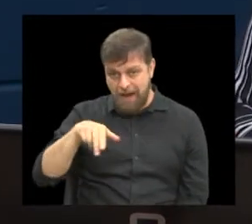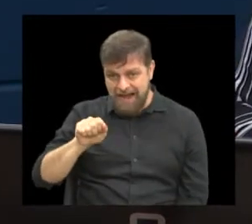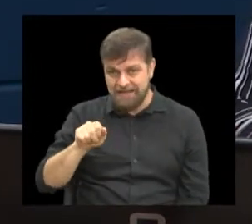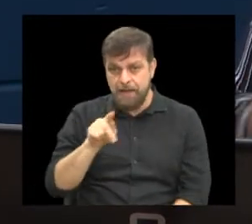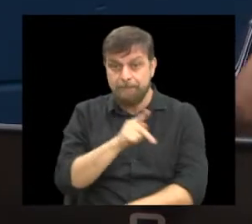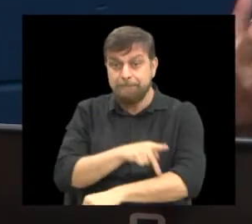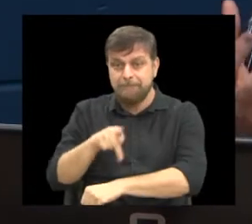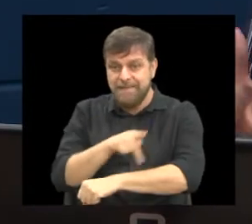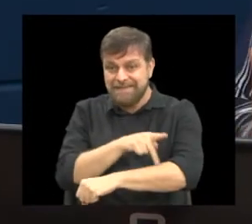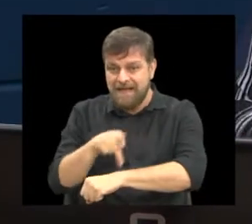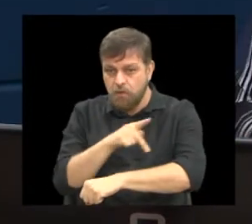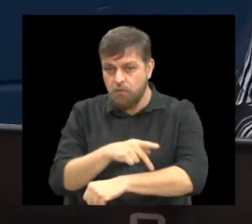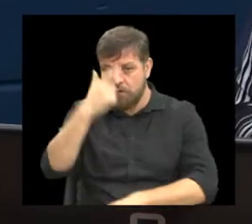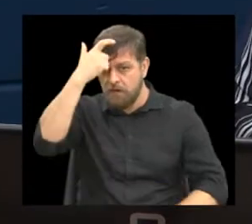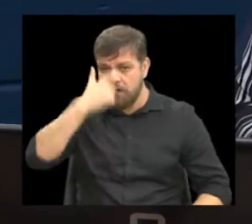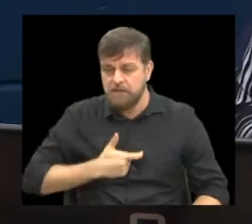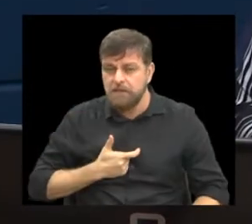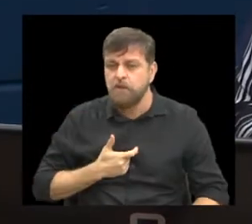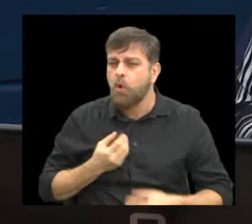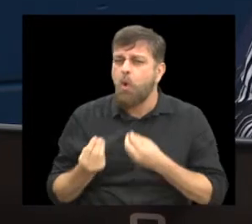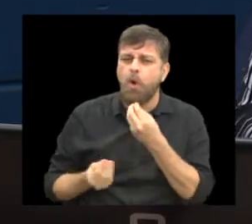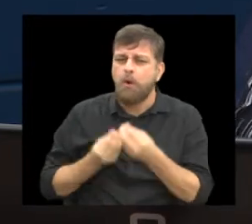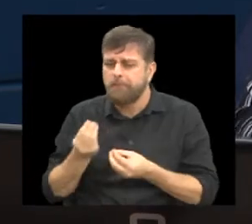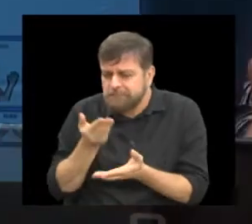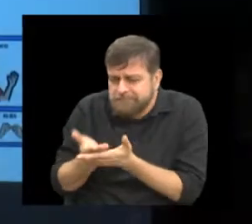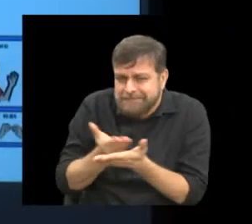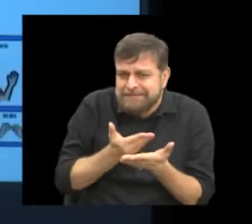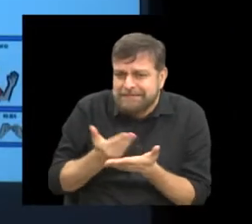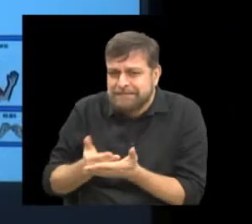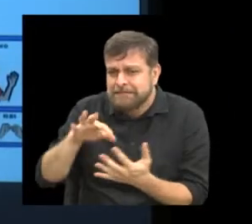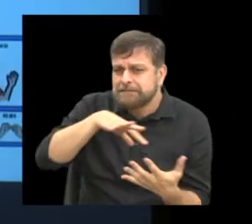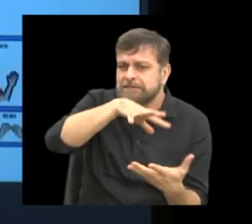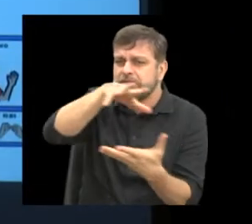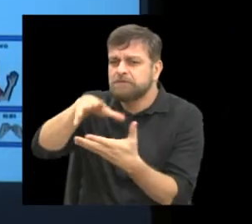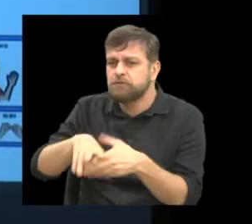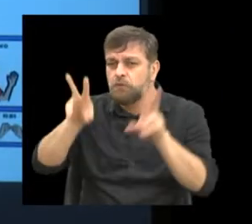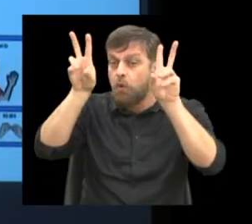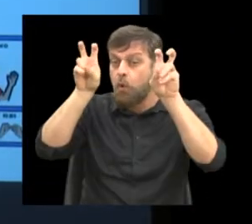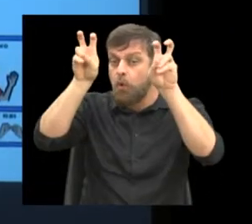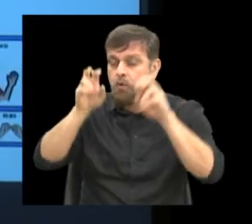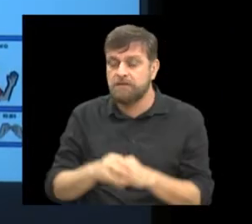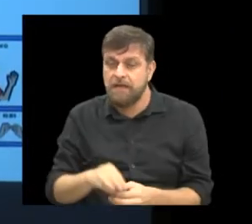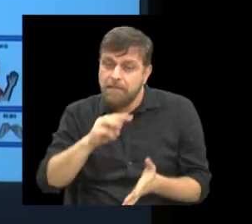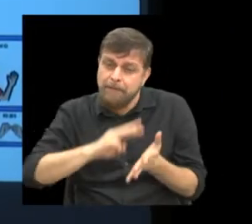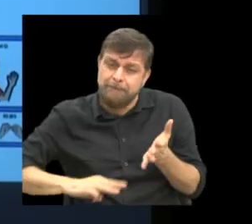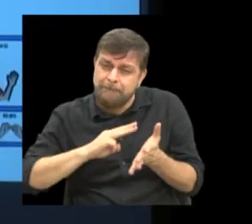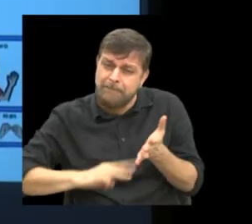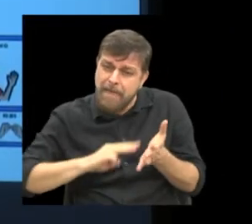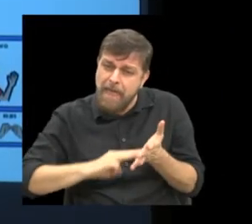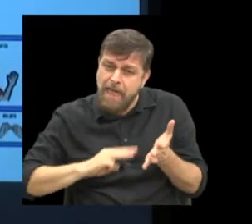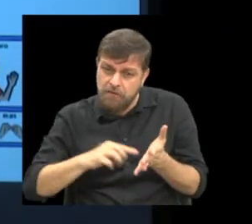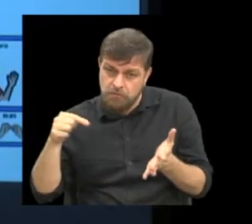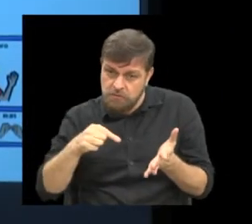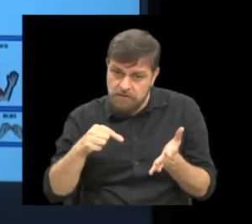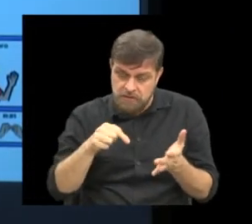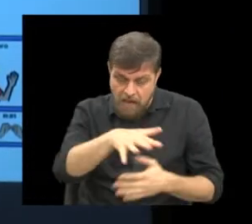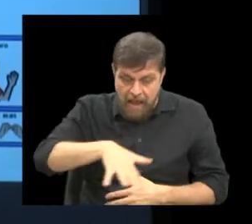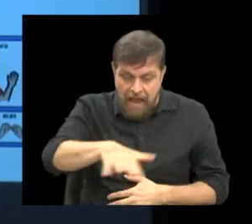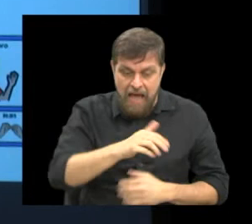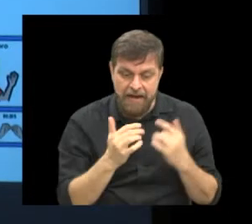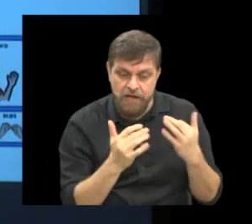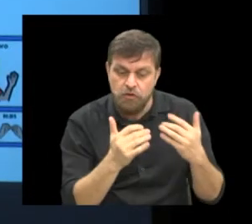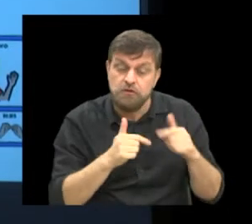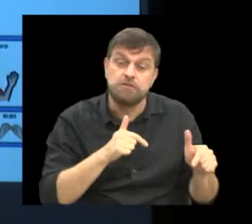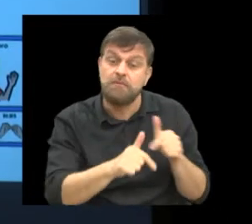estou procurando o que tem no mundo falando sobre metodologias que trabalhem com o